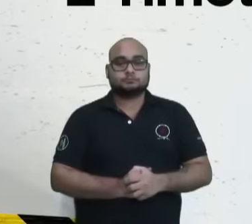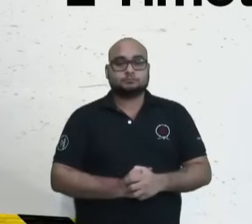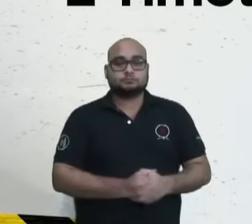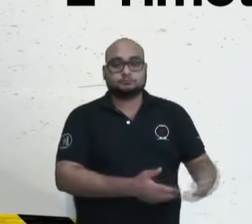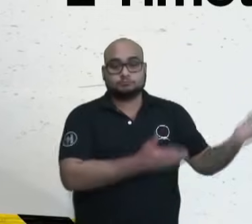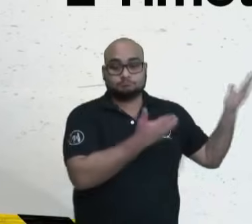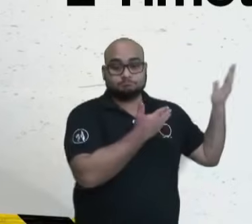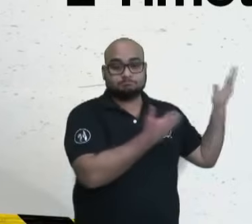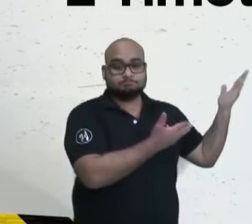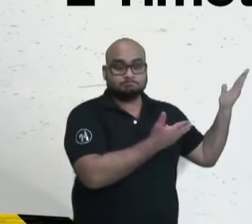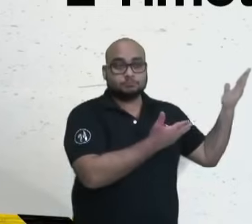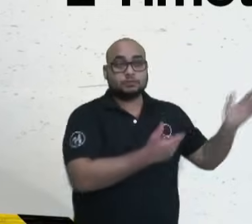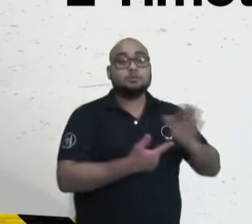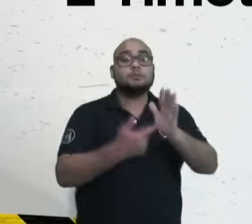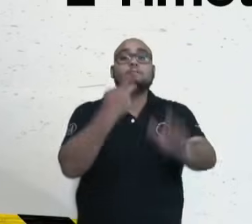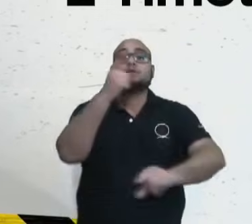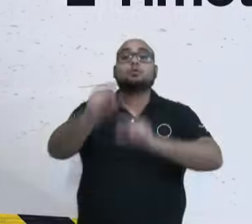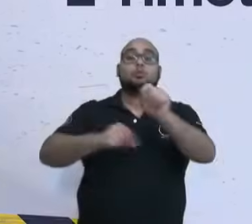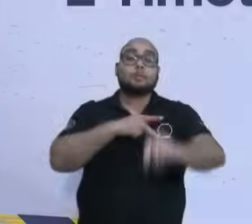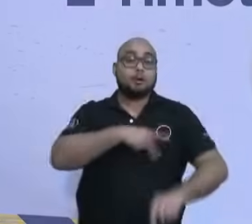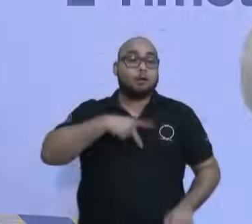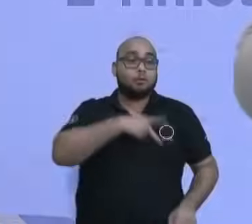eu tô dando um alerta a vocês